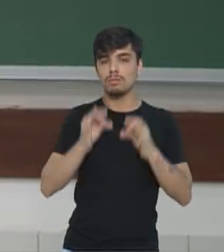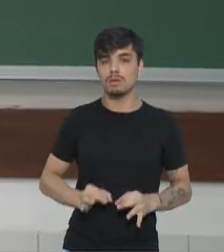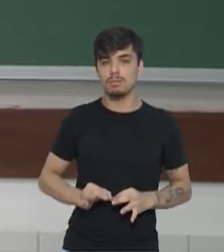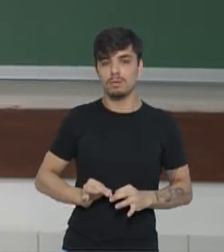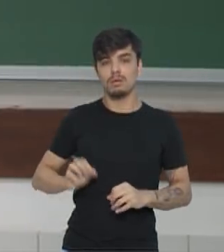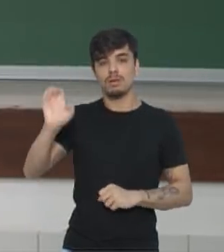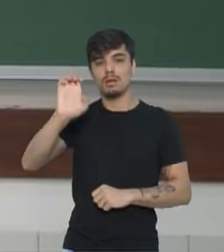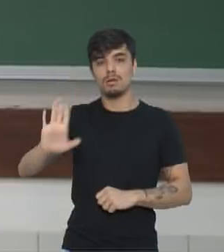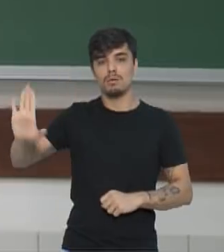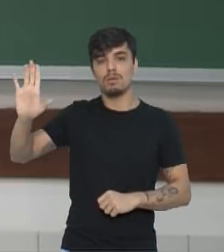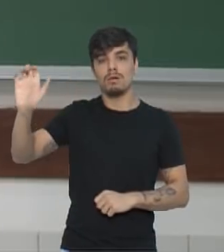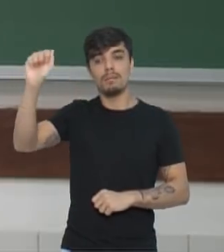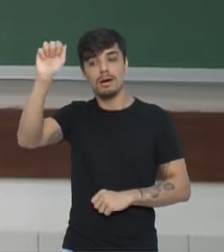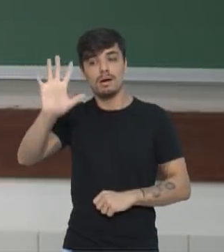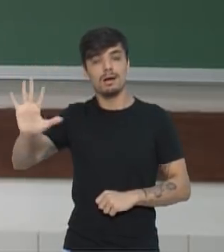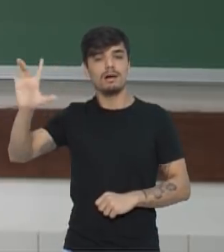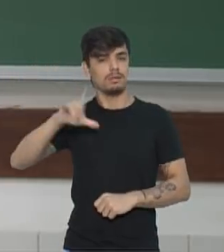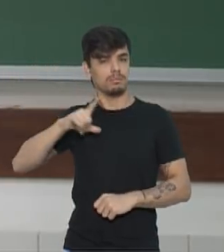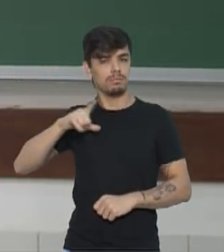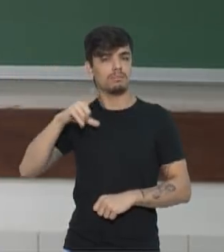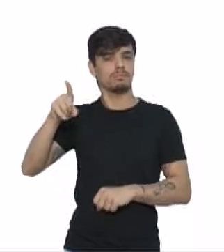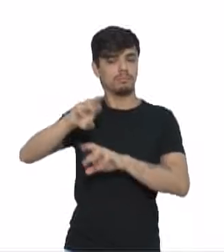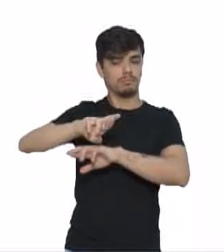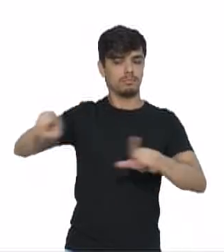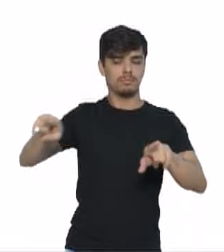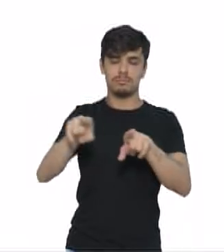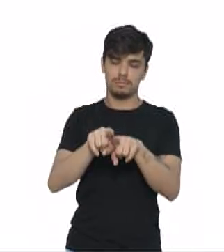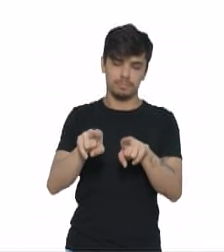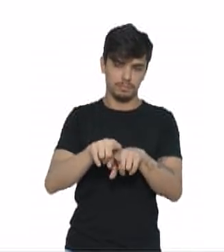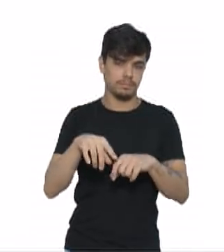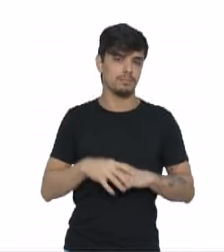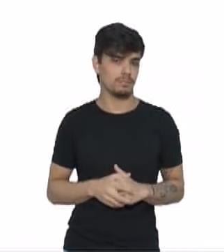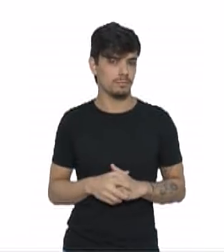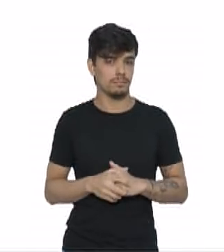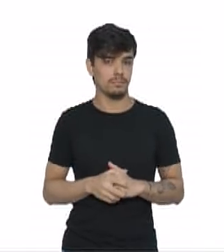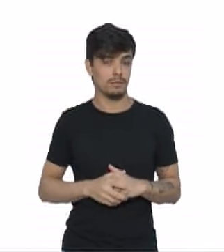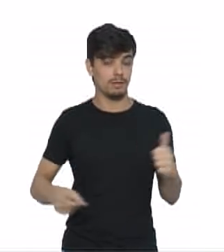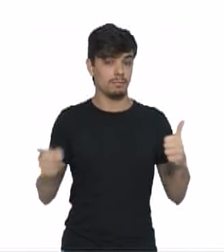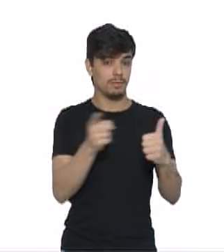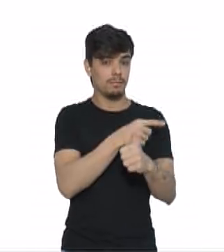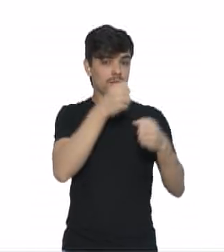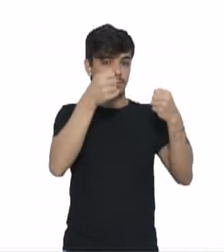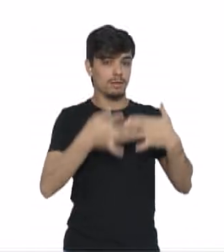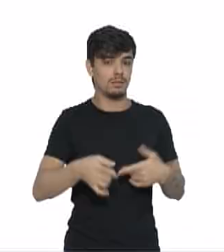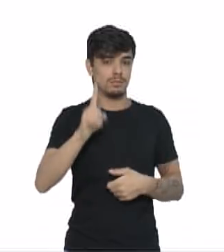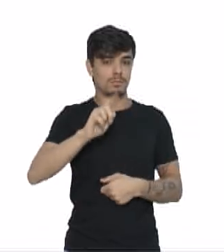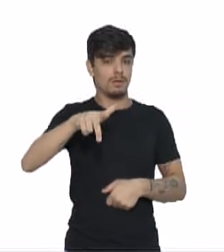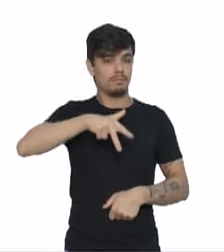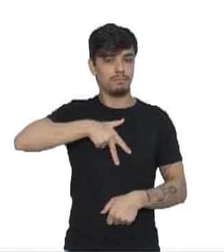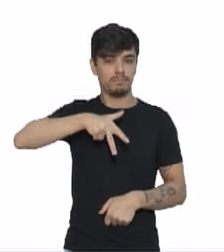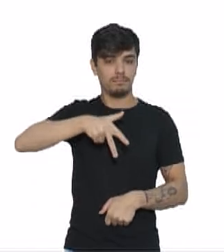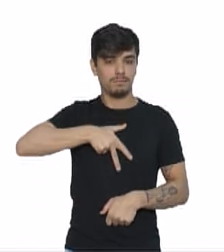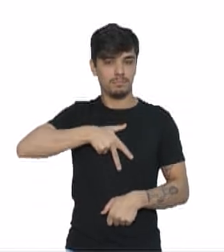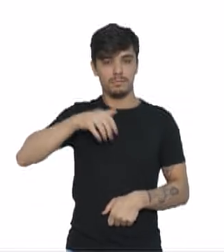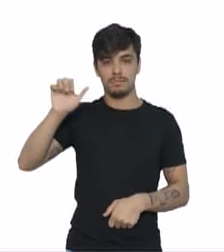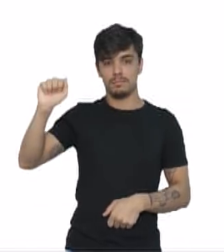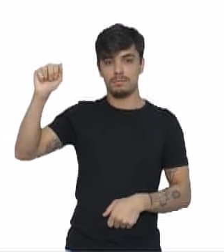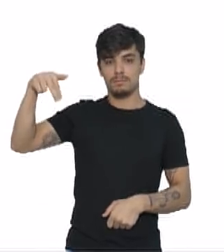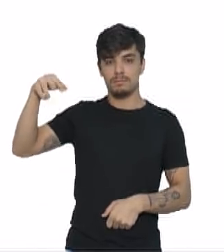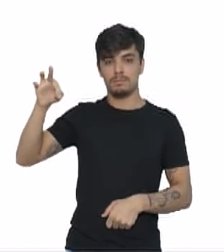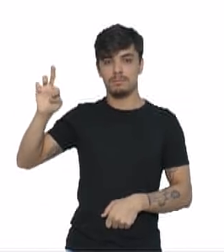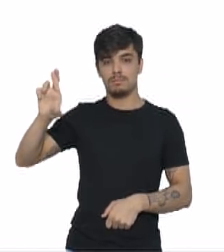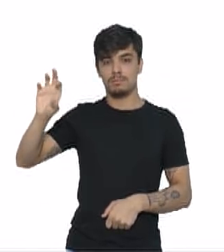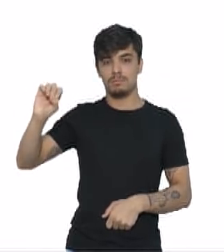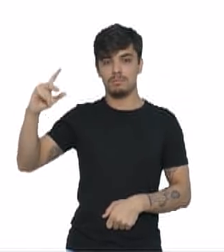Ásia, que eles têm culturas e hábitos diferentes. A primeira explicação é uma explicação que vem da antropologia. Certo? E ele vai dizer o quê?